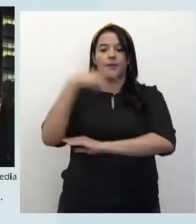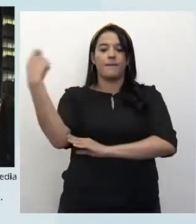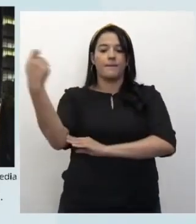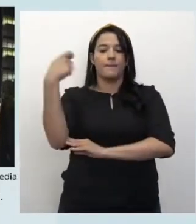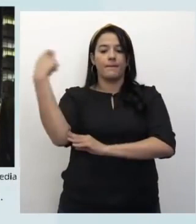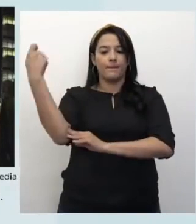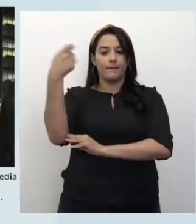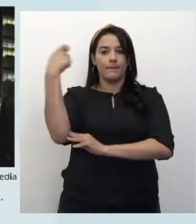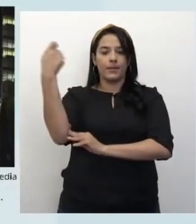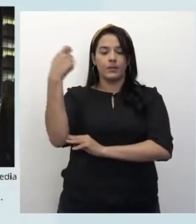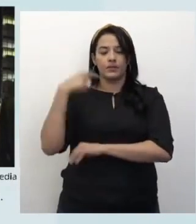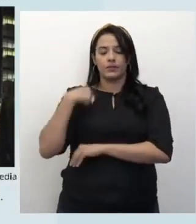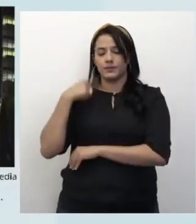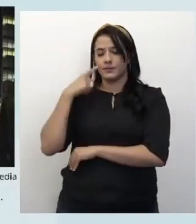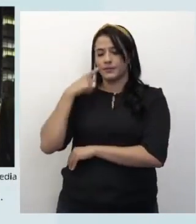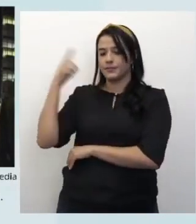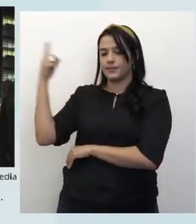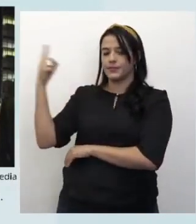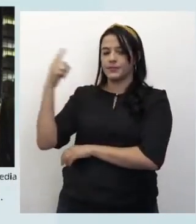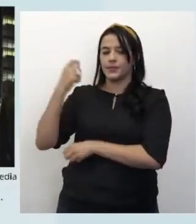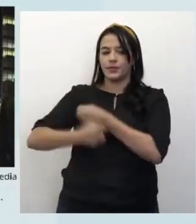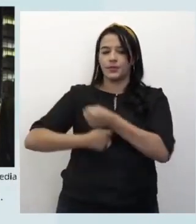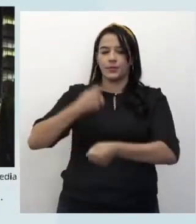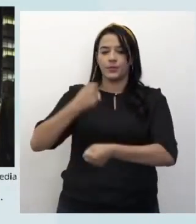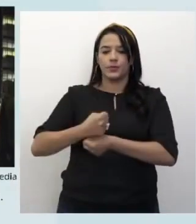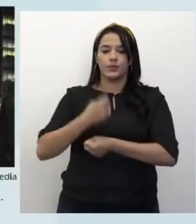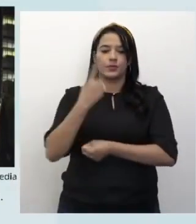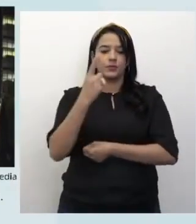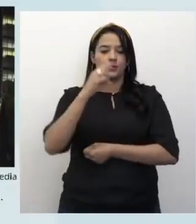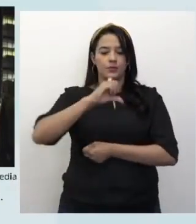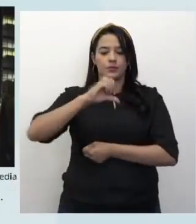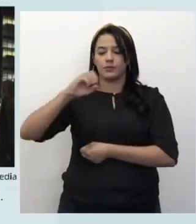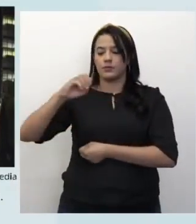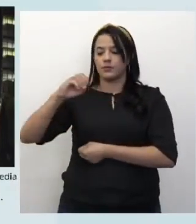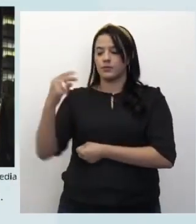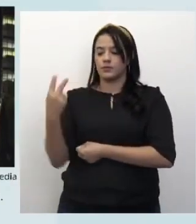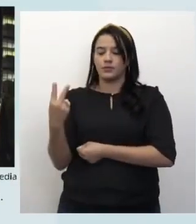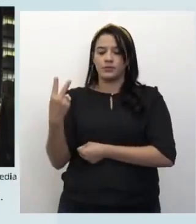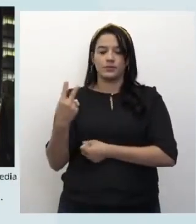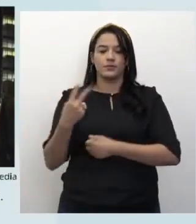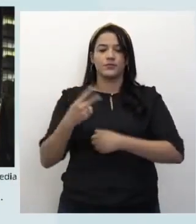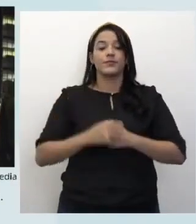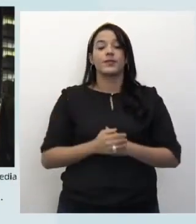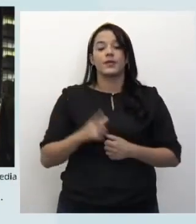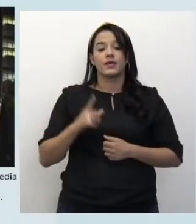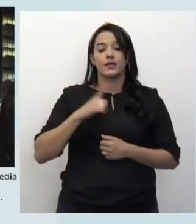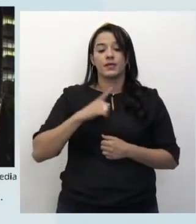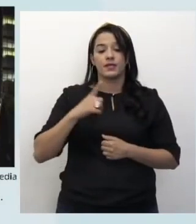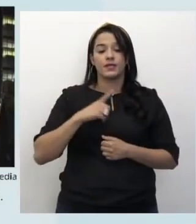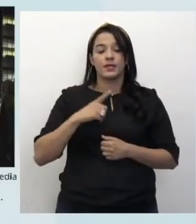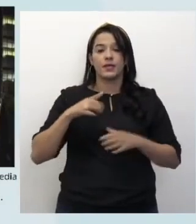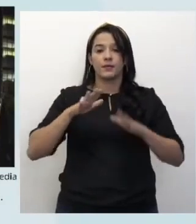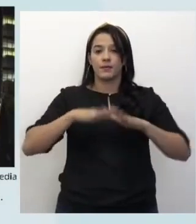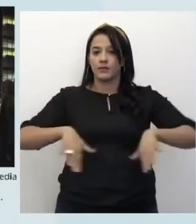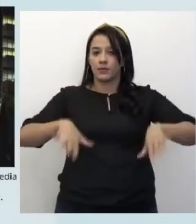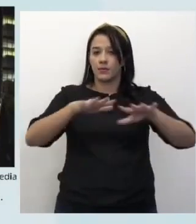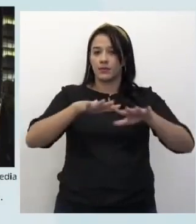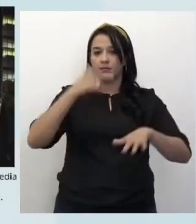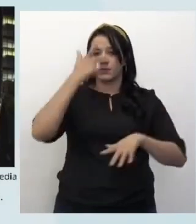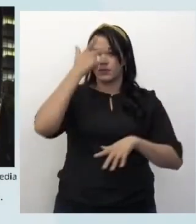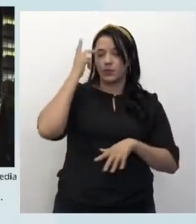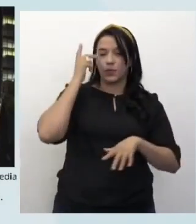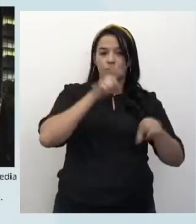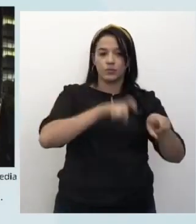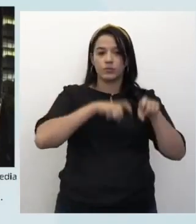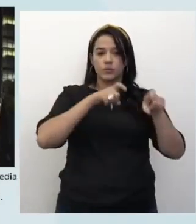de 1902, né? Aqui sabemos, né, que os barões de café dominavam essa região, né, com seus casarões,